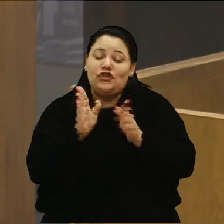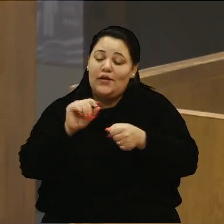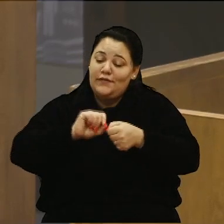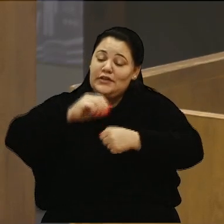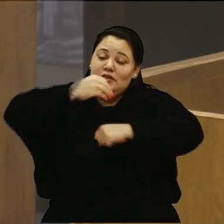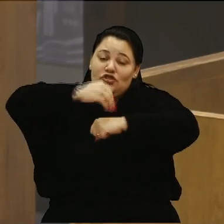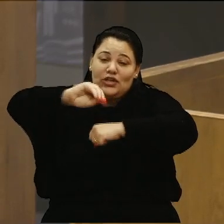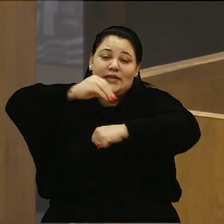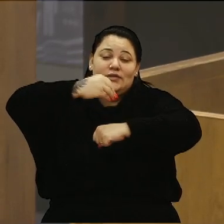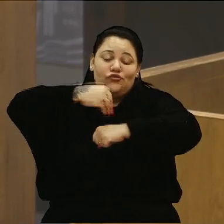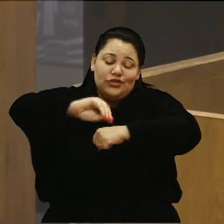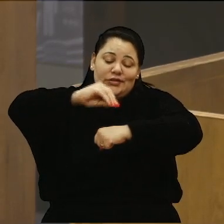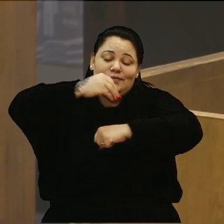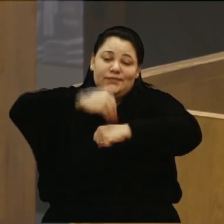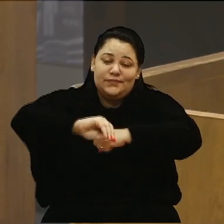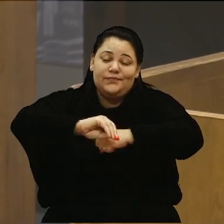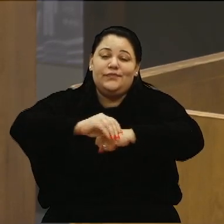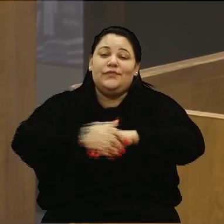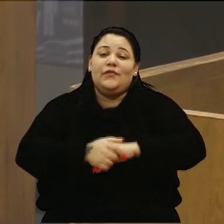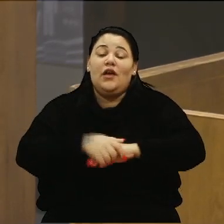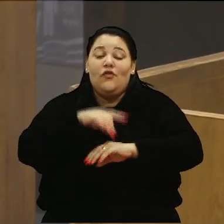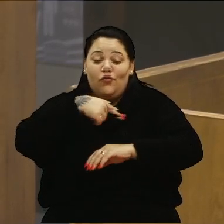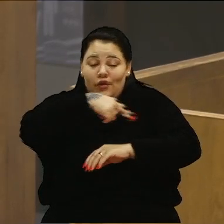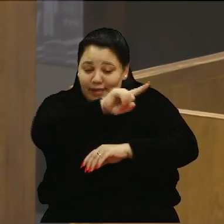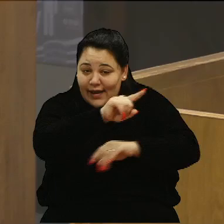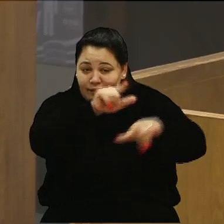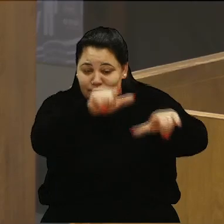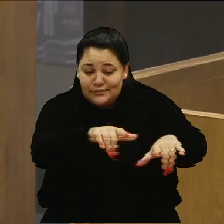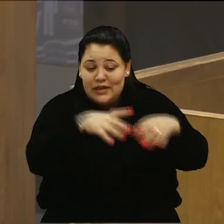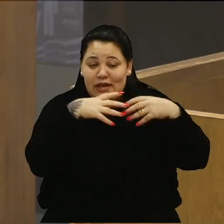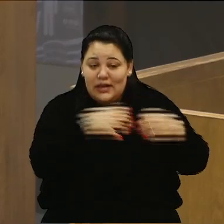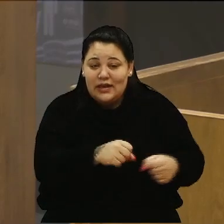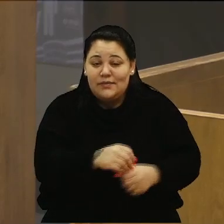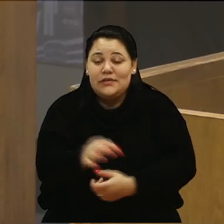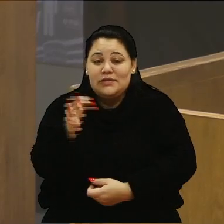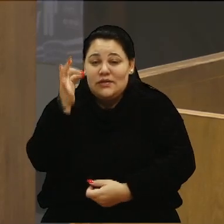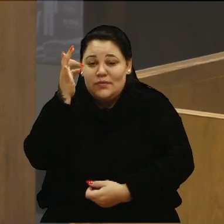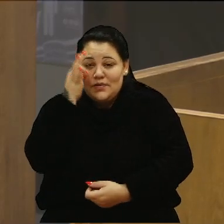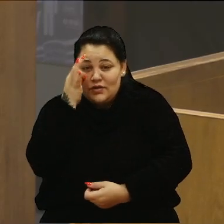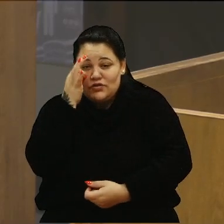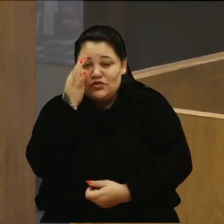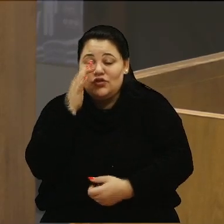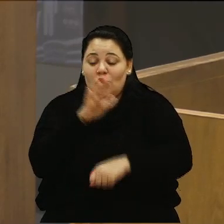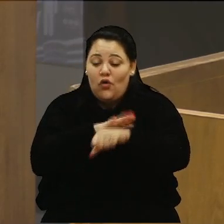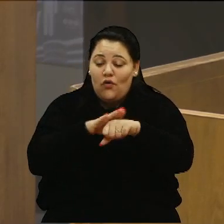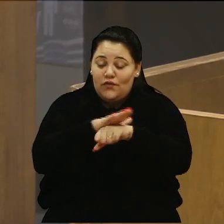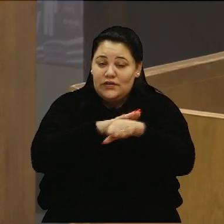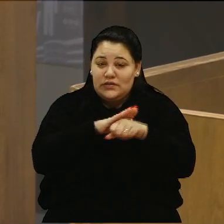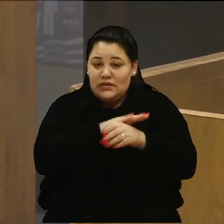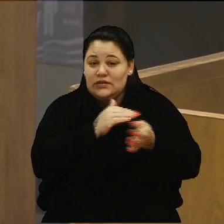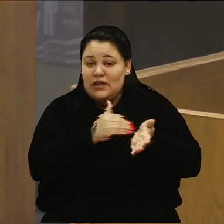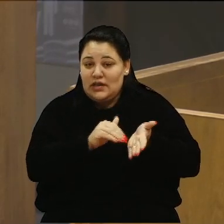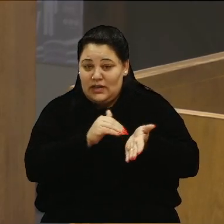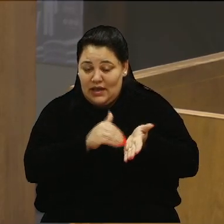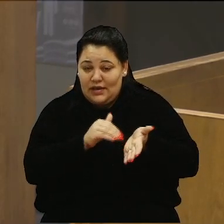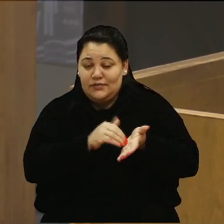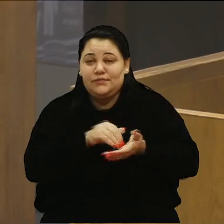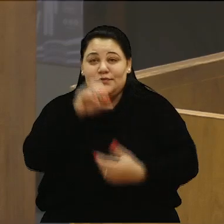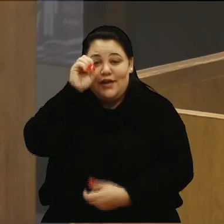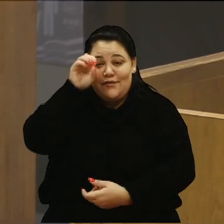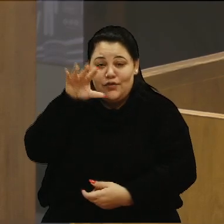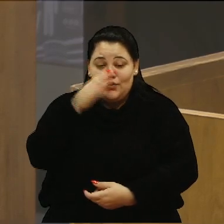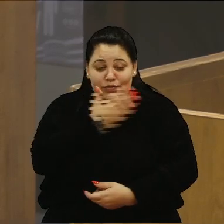indicação, fui lá pessoalmente, sentei, conversei com o secretário de Trânsito, o senhor Elisandro